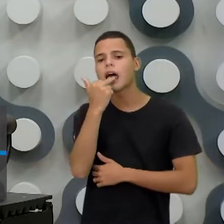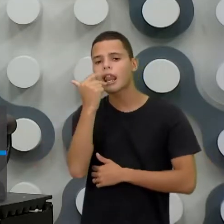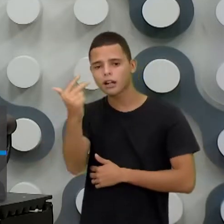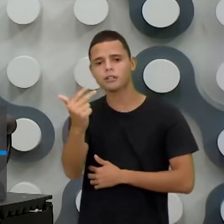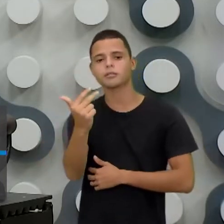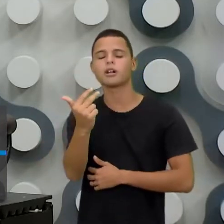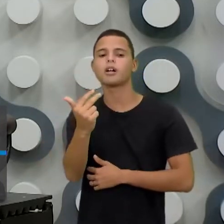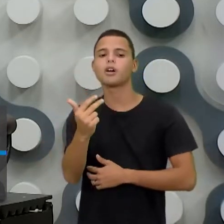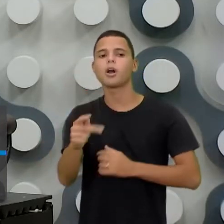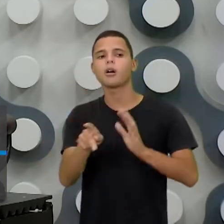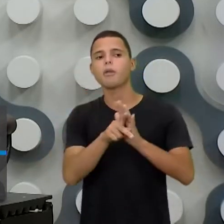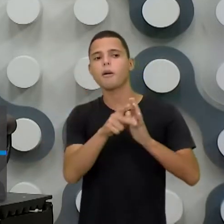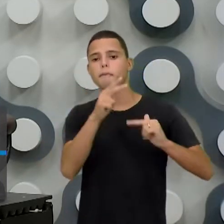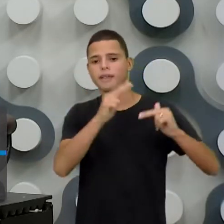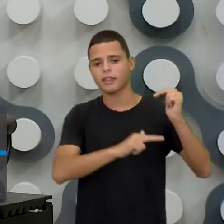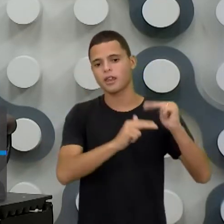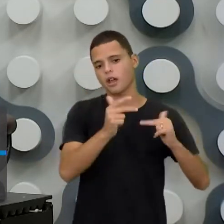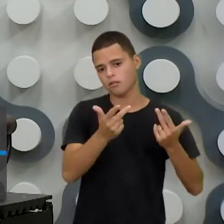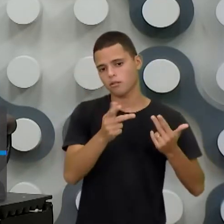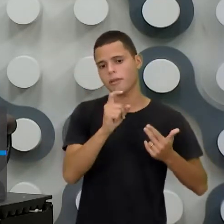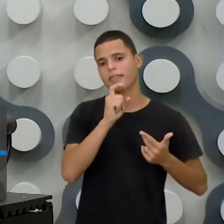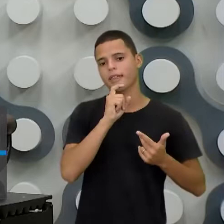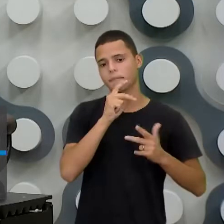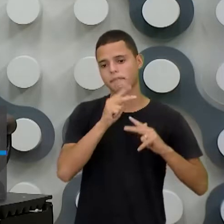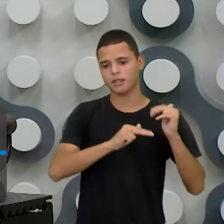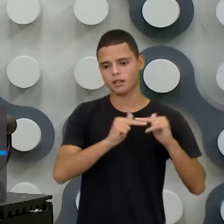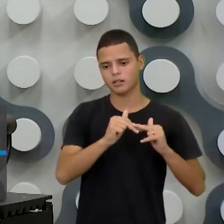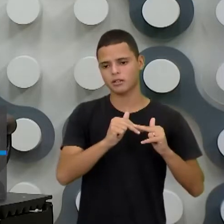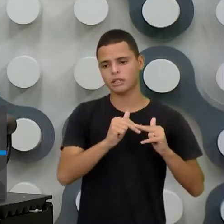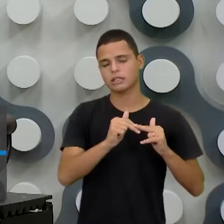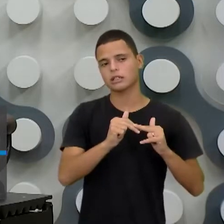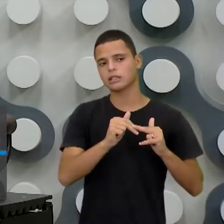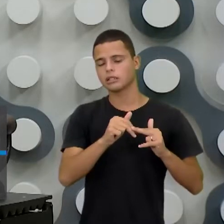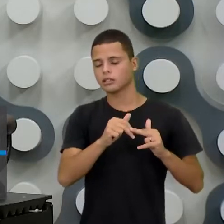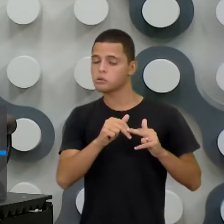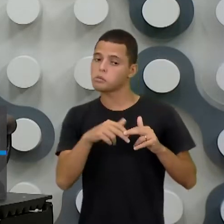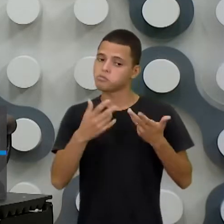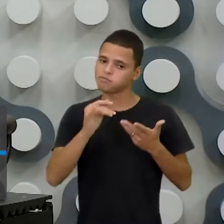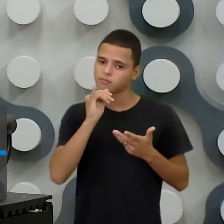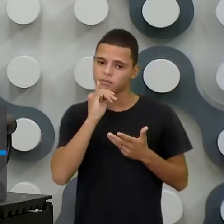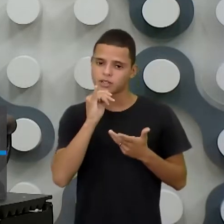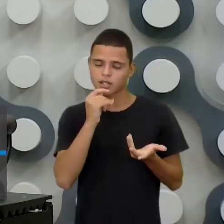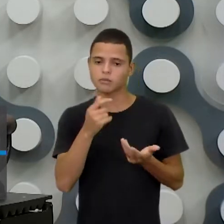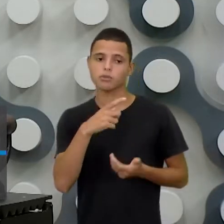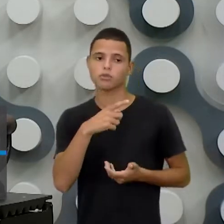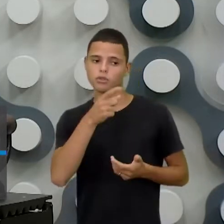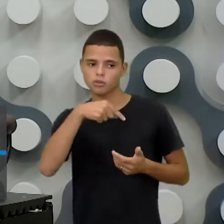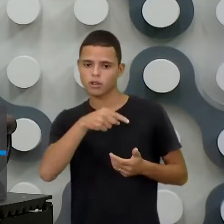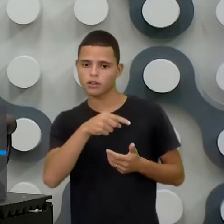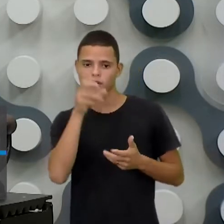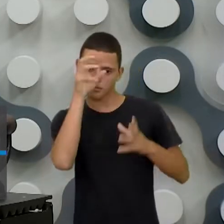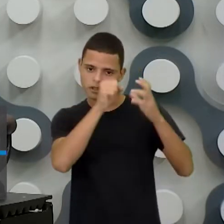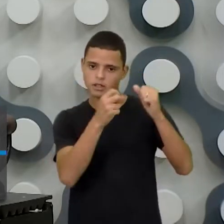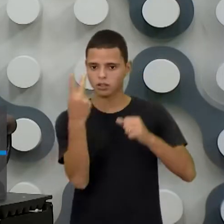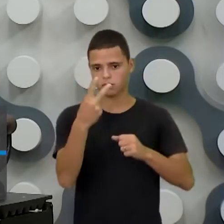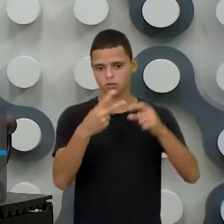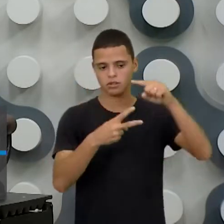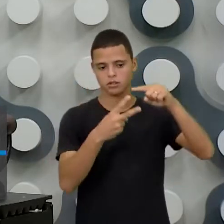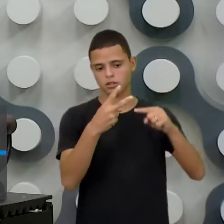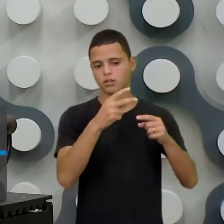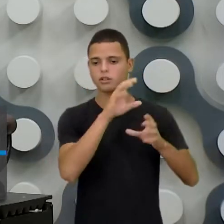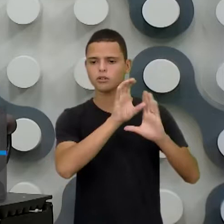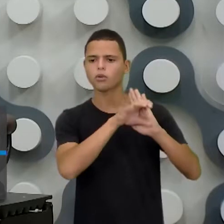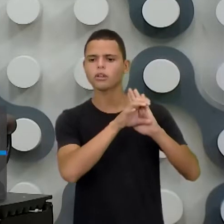material e imaterial. Ou melhor, a gente vai tratar sobre esses dois conceitos e vamos observar aí em qual deles a língua